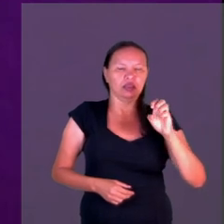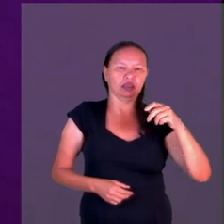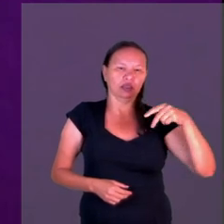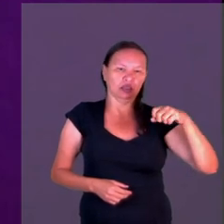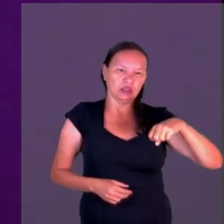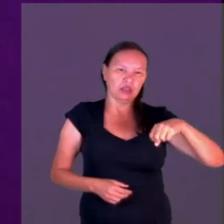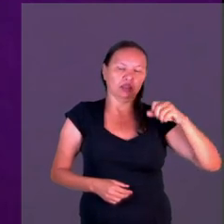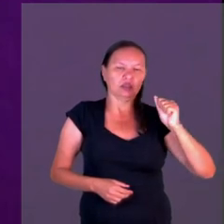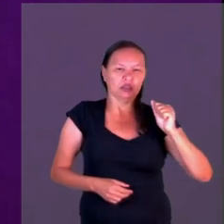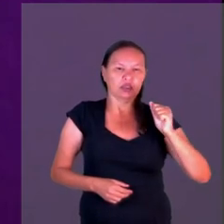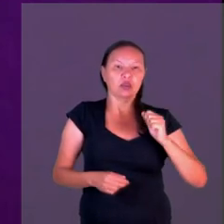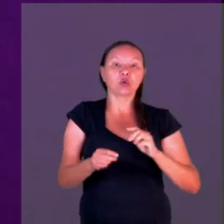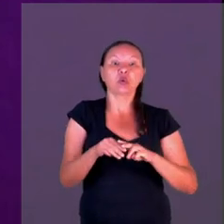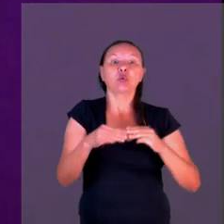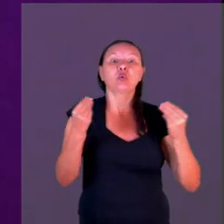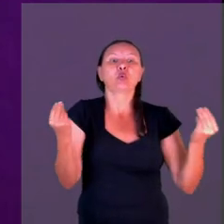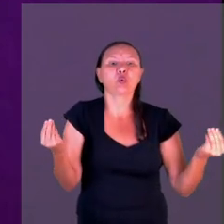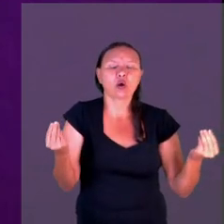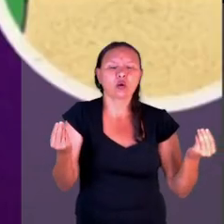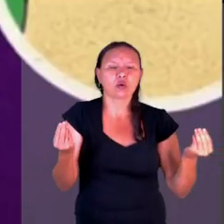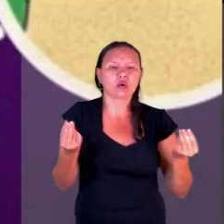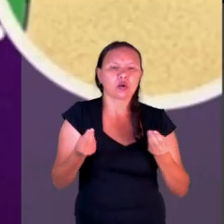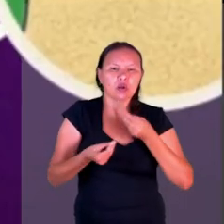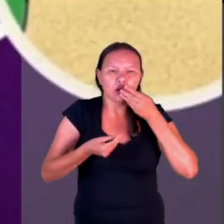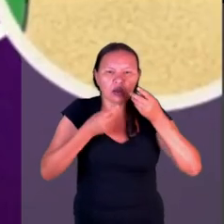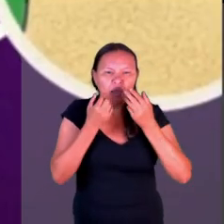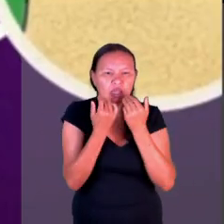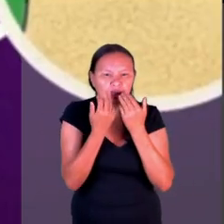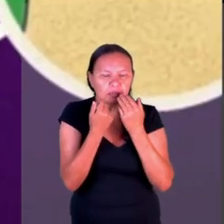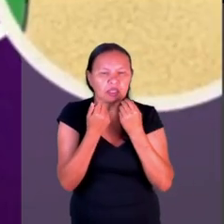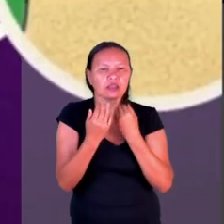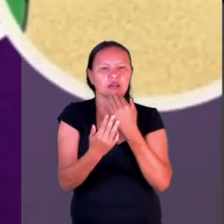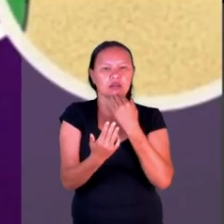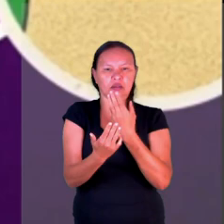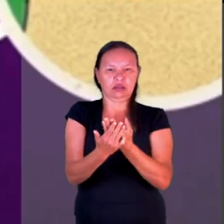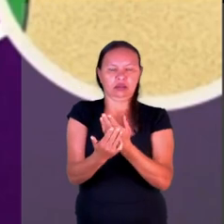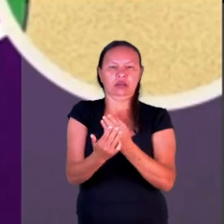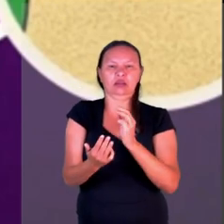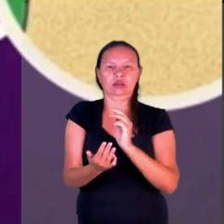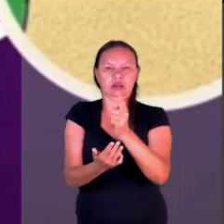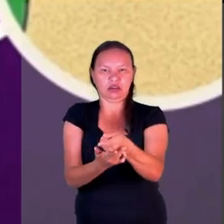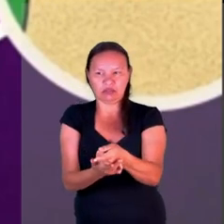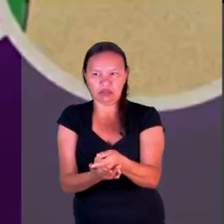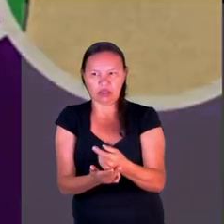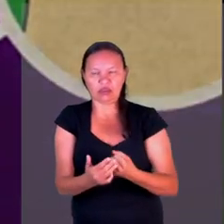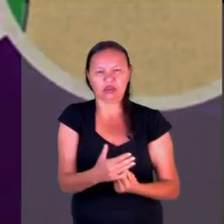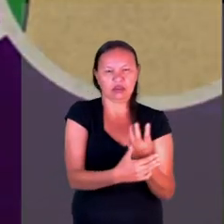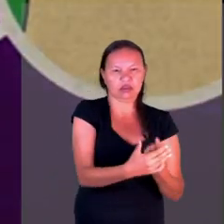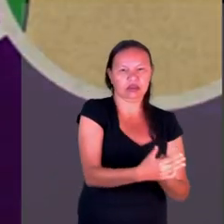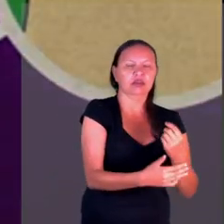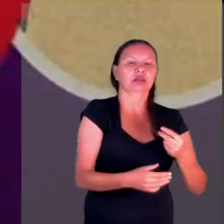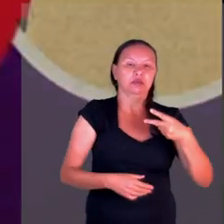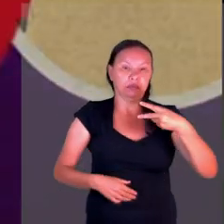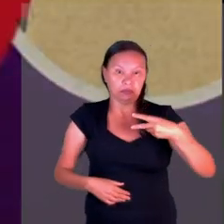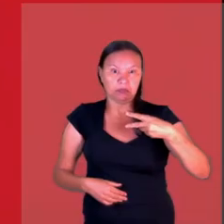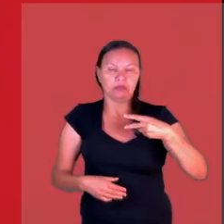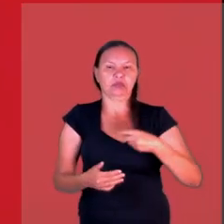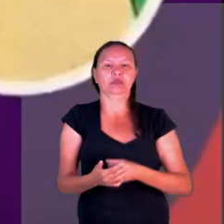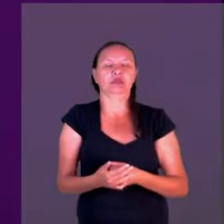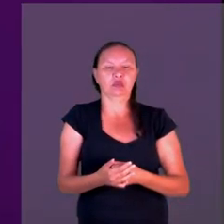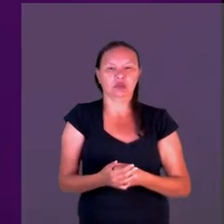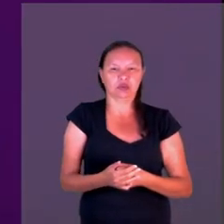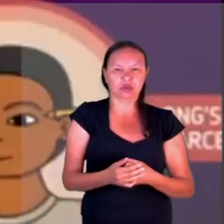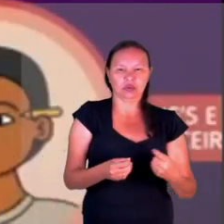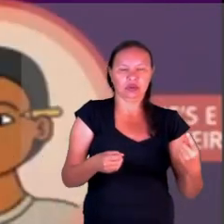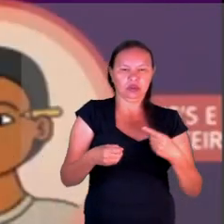fornecer para a escola levando em conta a quantidade e safra de cada produção passo dois aí entram as